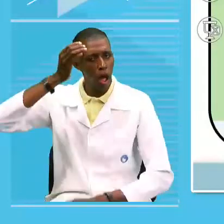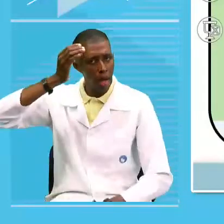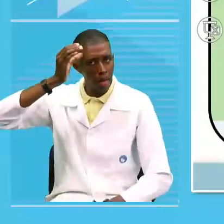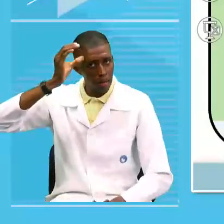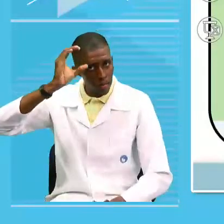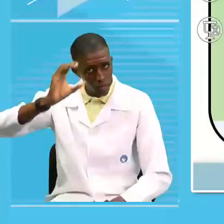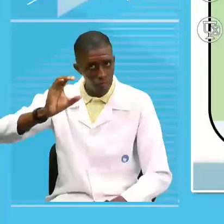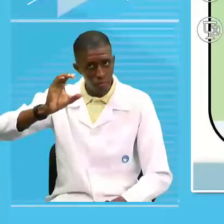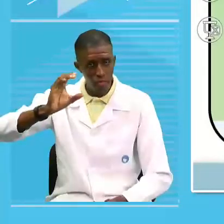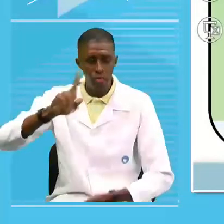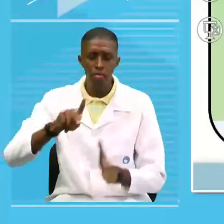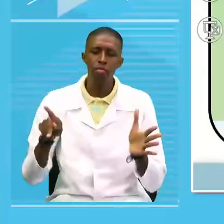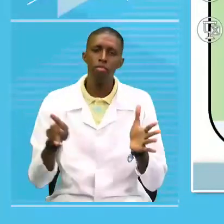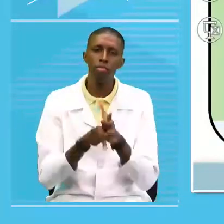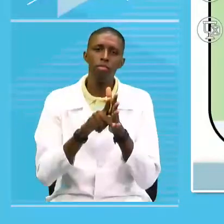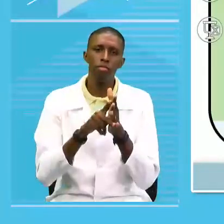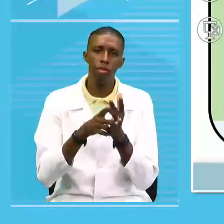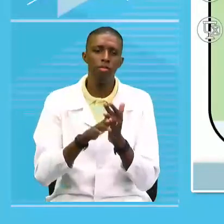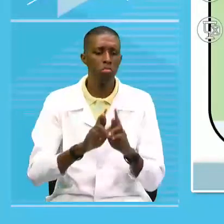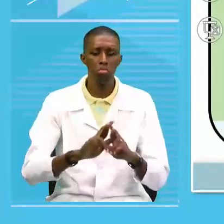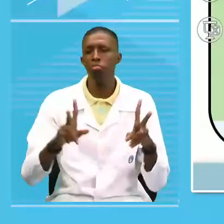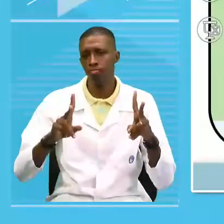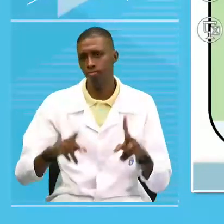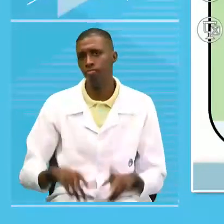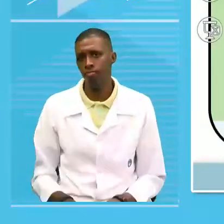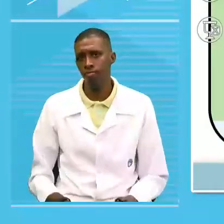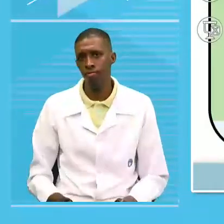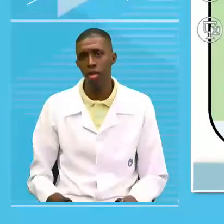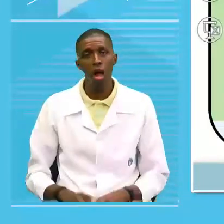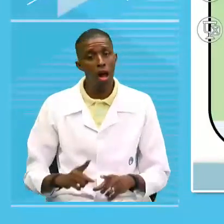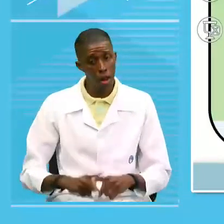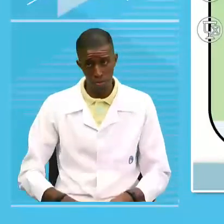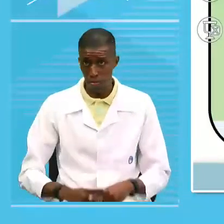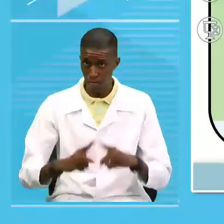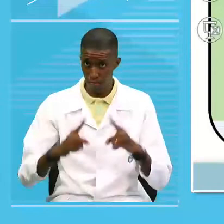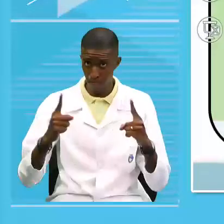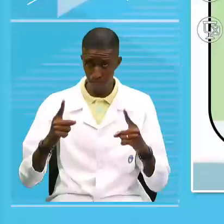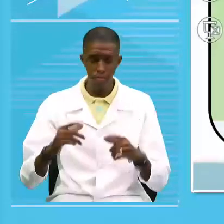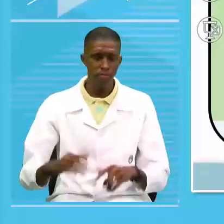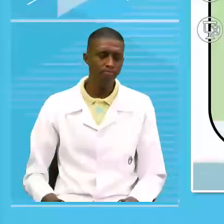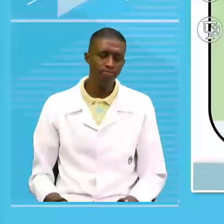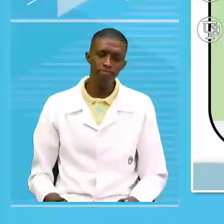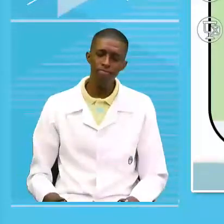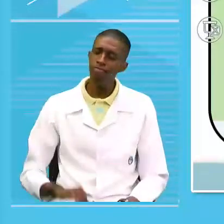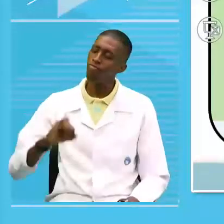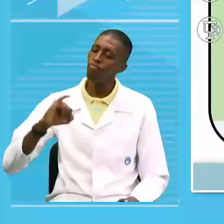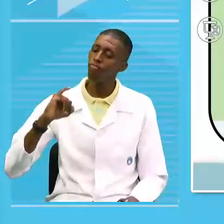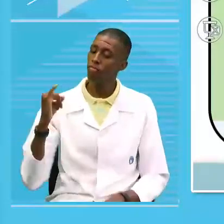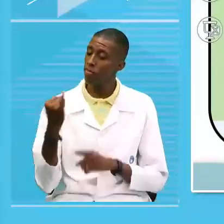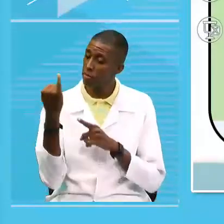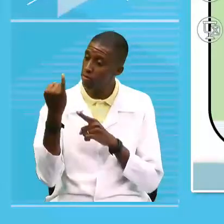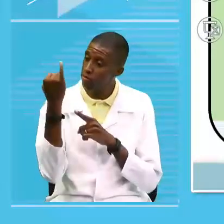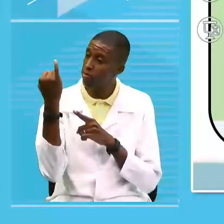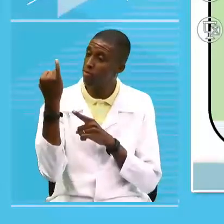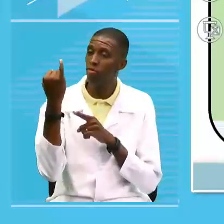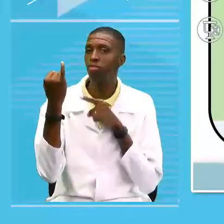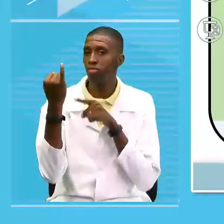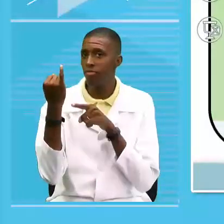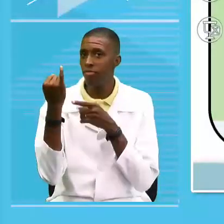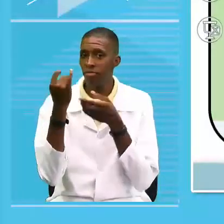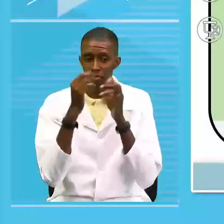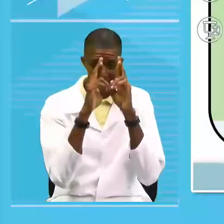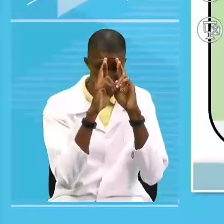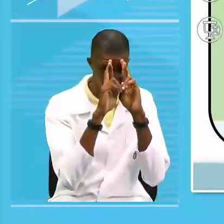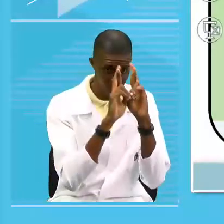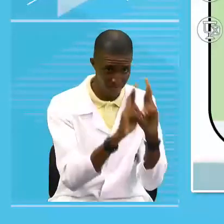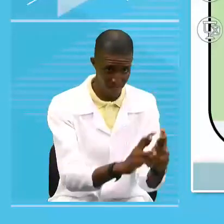se respeite Essa é a grande questão né então aprender a conviver né é a ideia